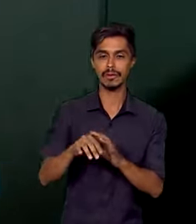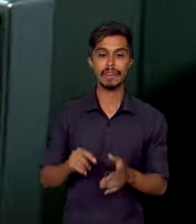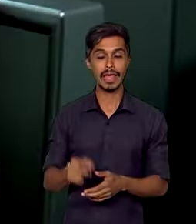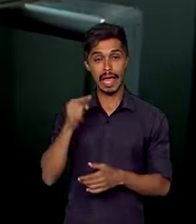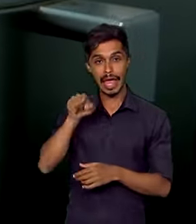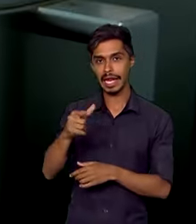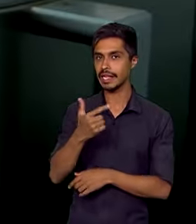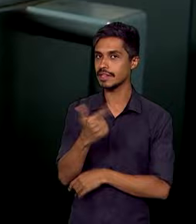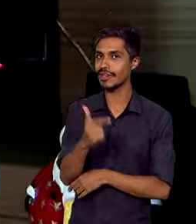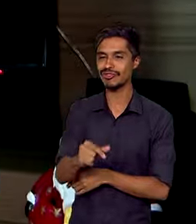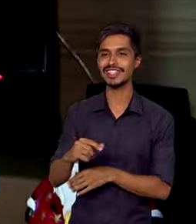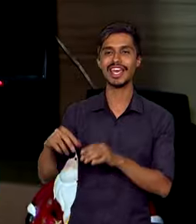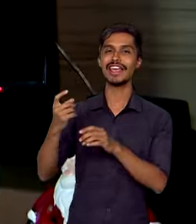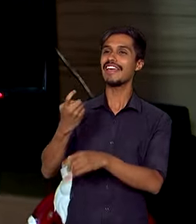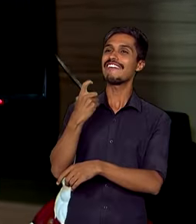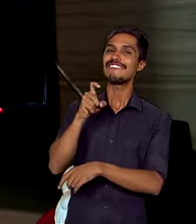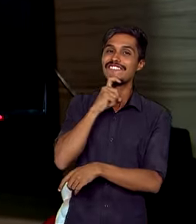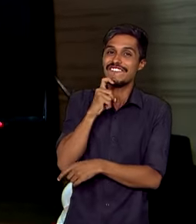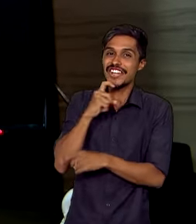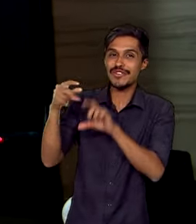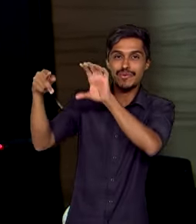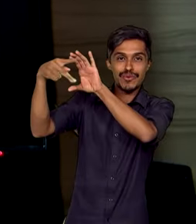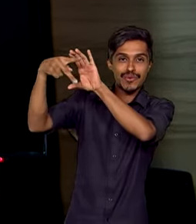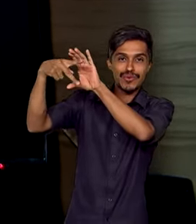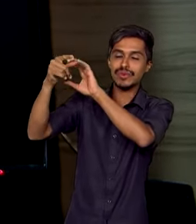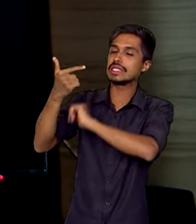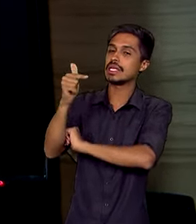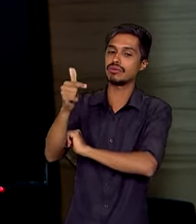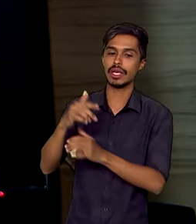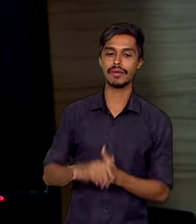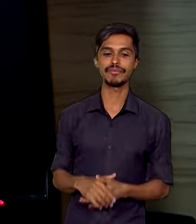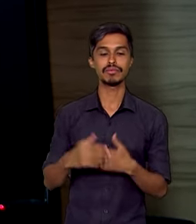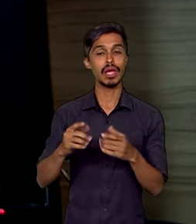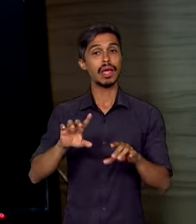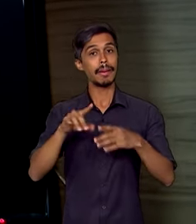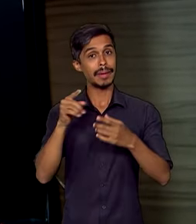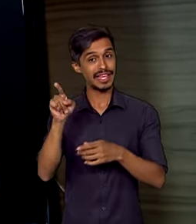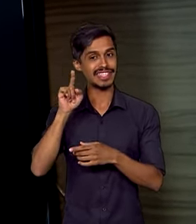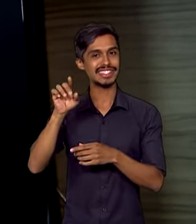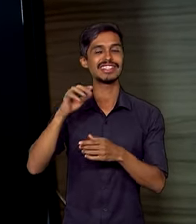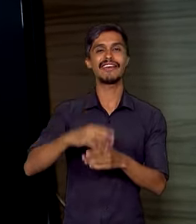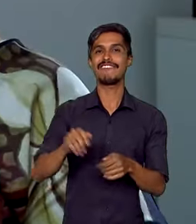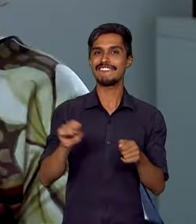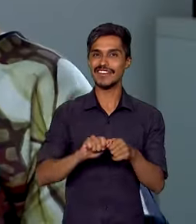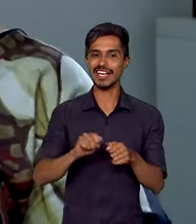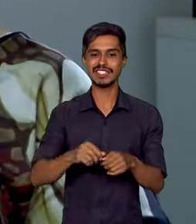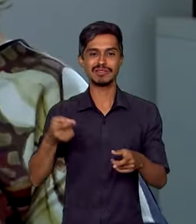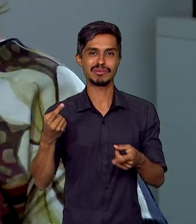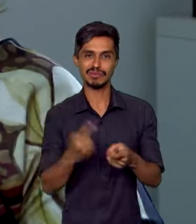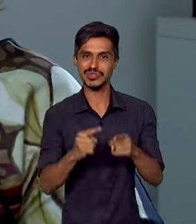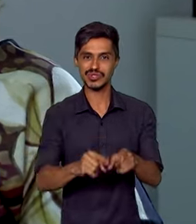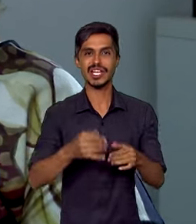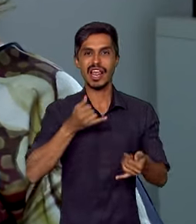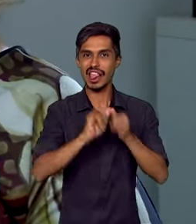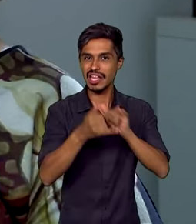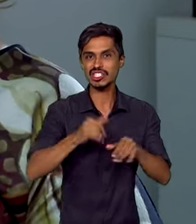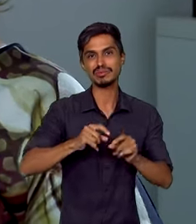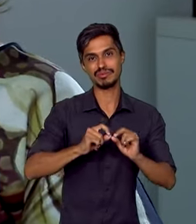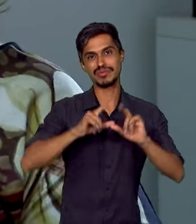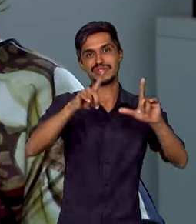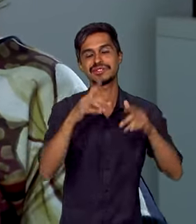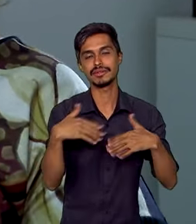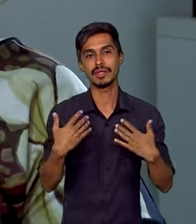possui um ar-condicionado, aparelho que faz o relógio de luz girar ainda mais rápido. É um paralelo, né? A gente tem que